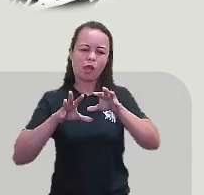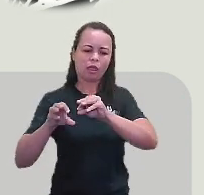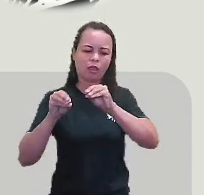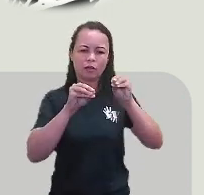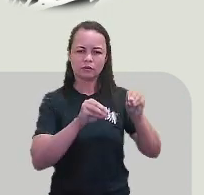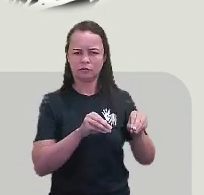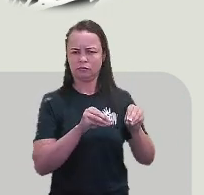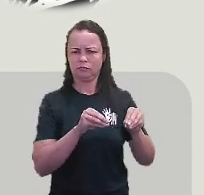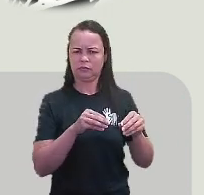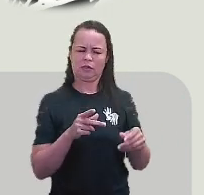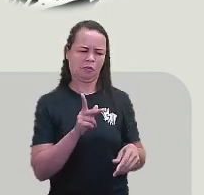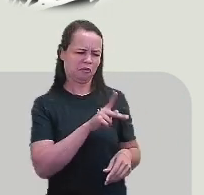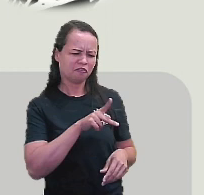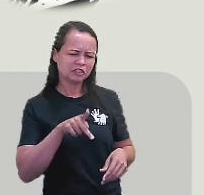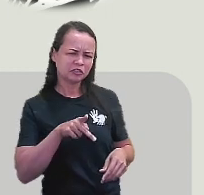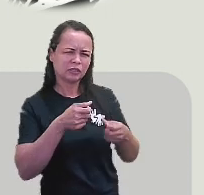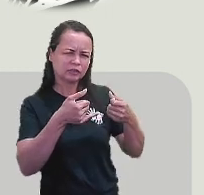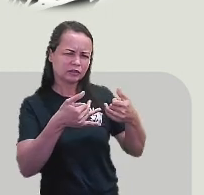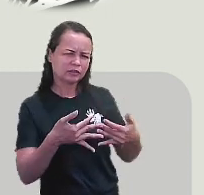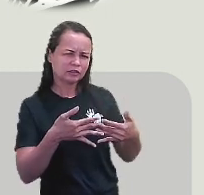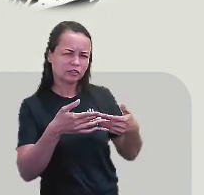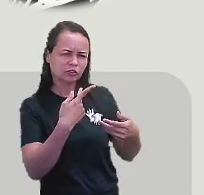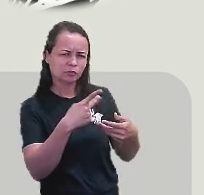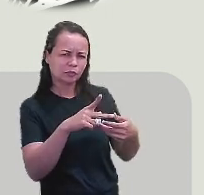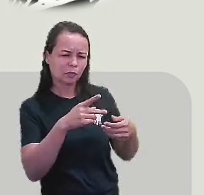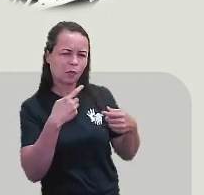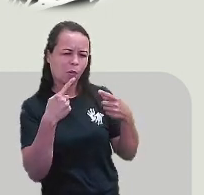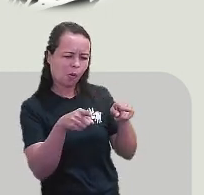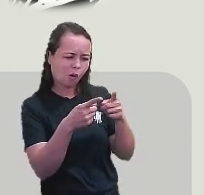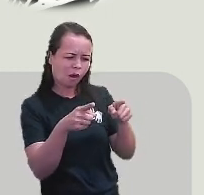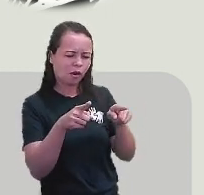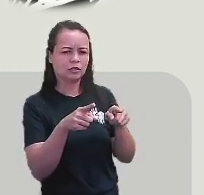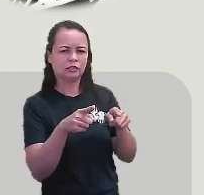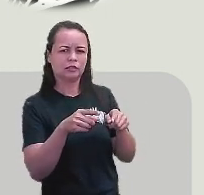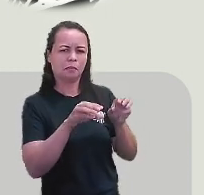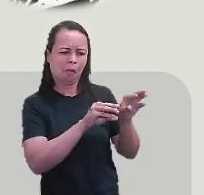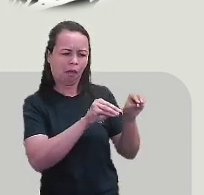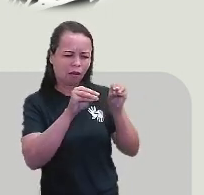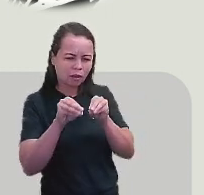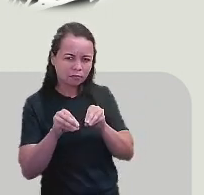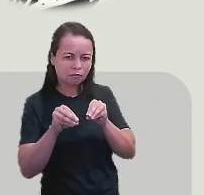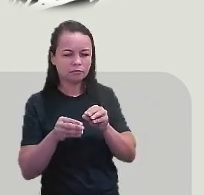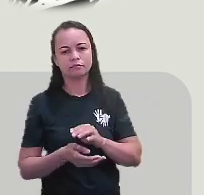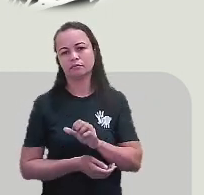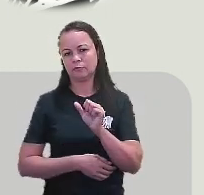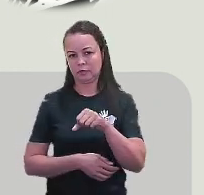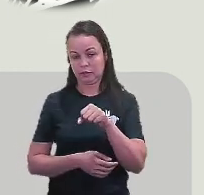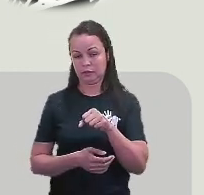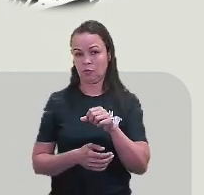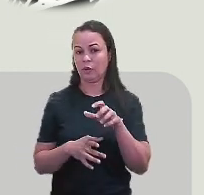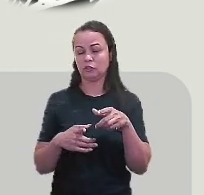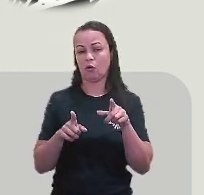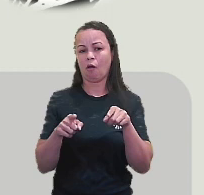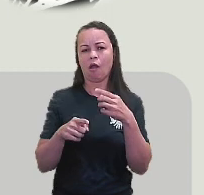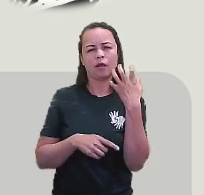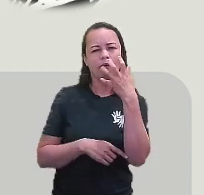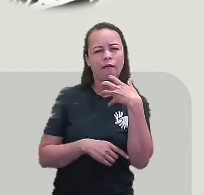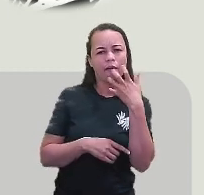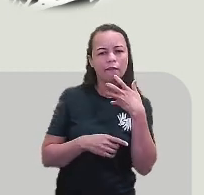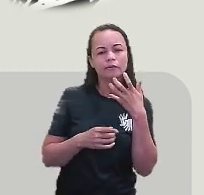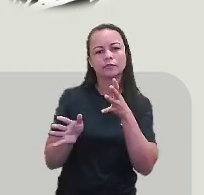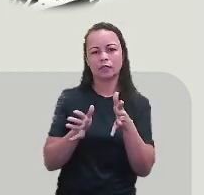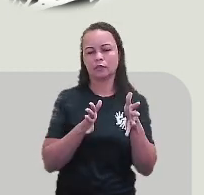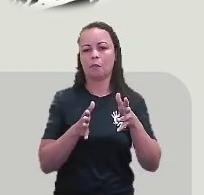migração. Professora, essa música fala de migração? Sim. Quando a gente consegue, não é só cantar a música, mas ler a